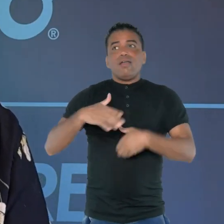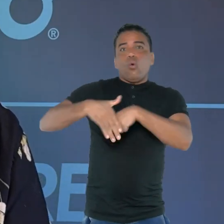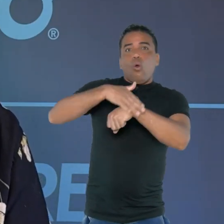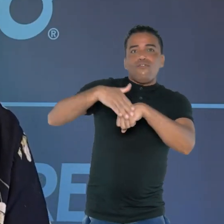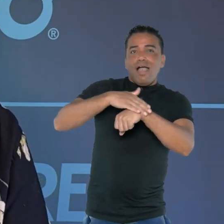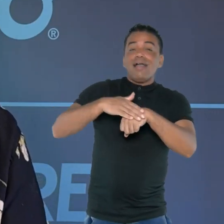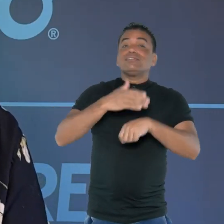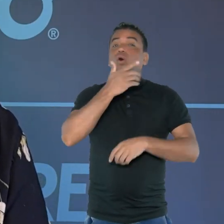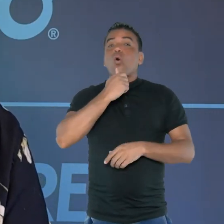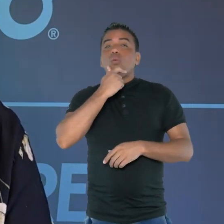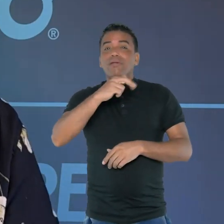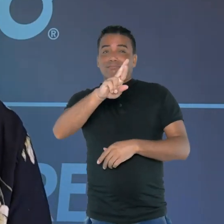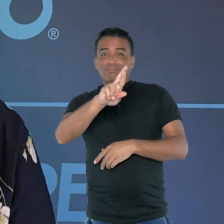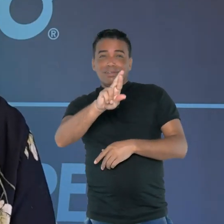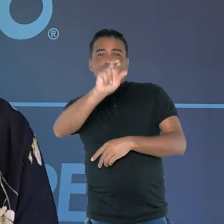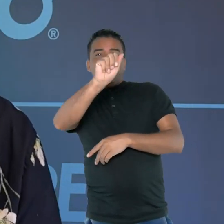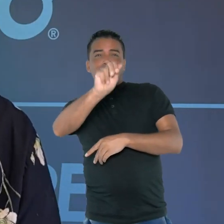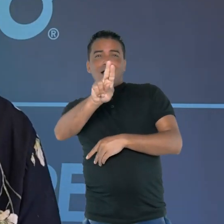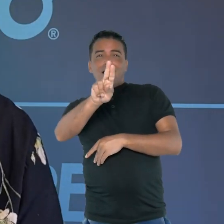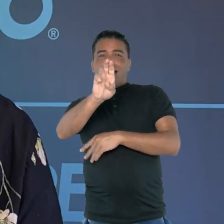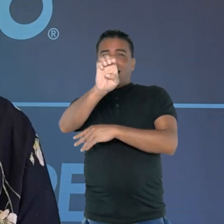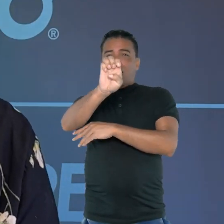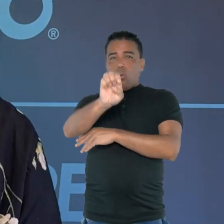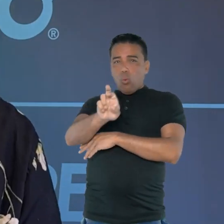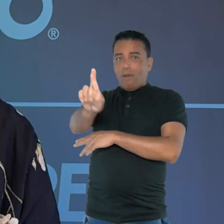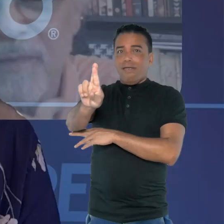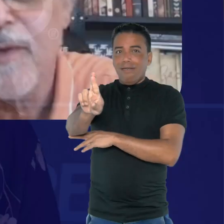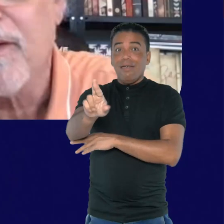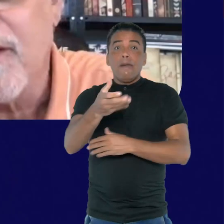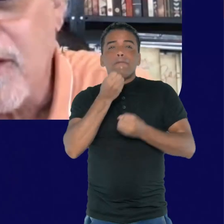com o escritor mineiro Hauer. Seja bem-vindo, Hauer.